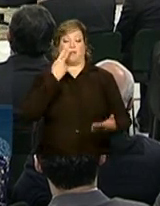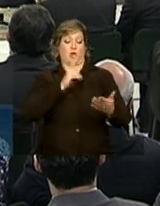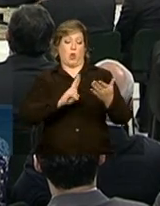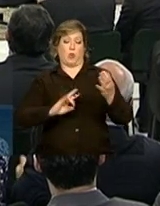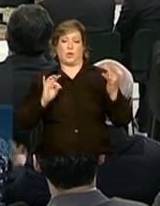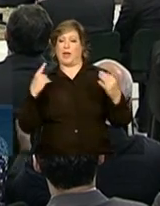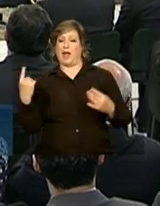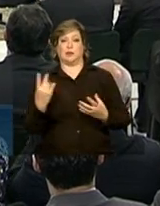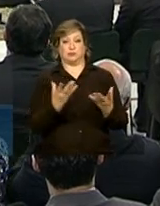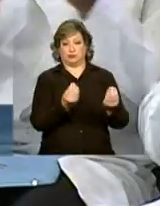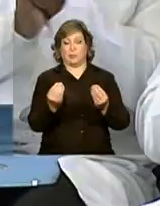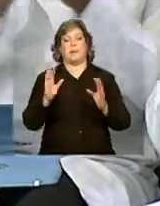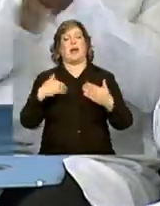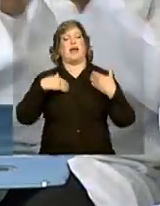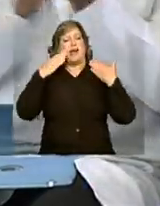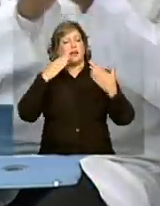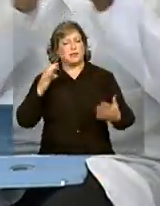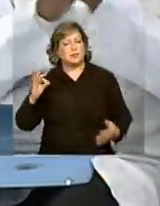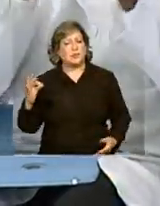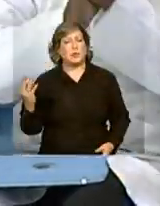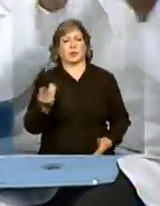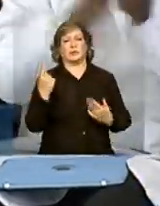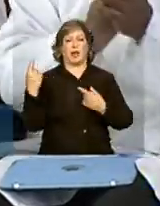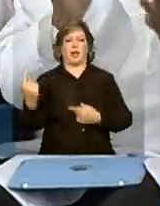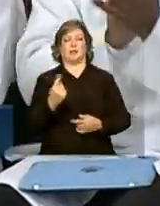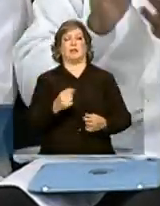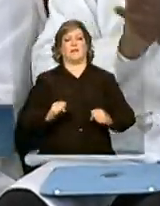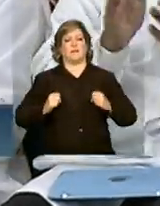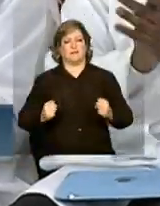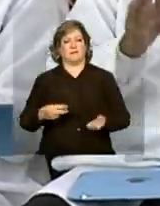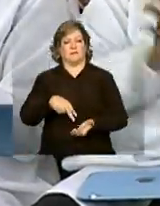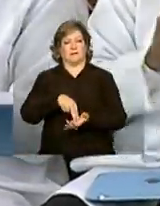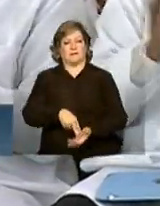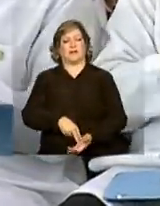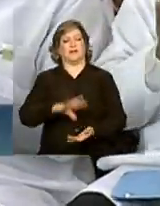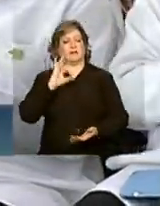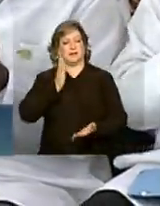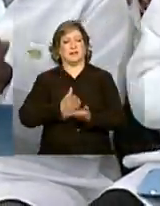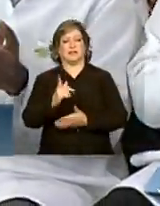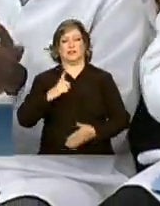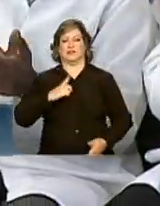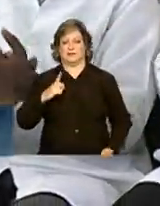mas agradeço a cada um a firmeza e a determinação que tiveram.